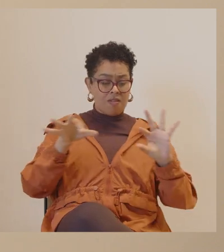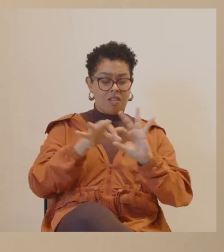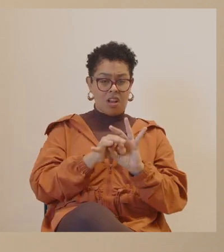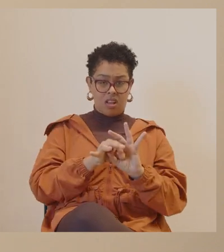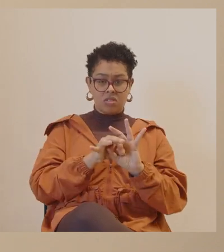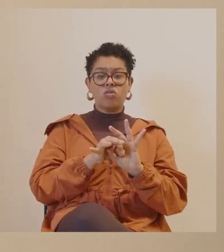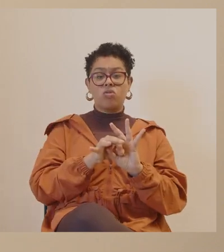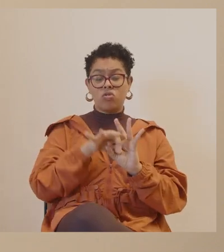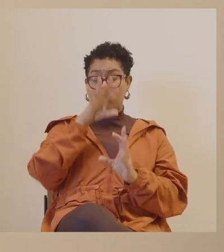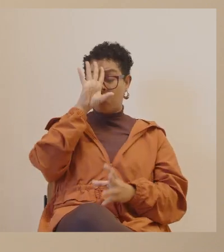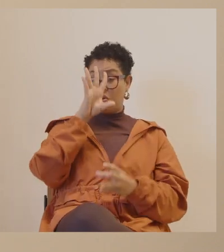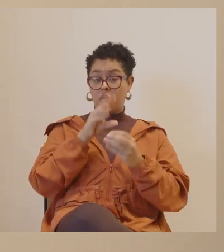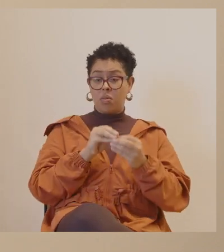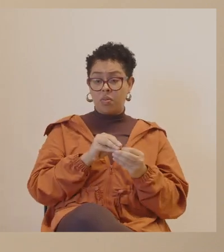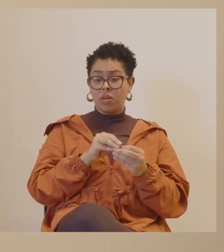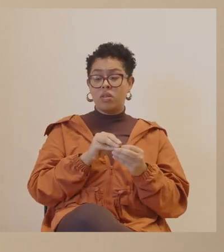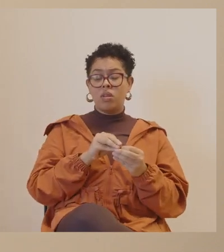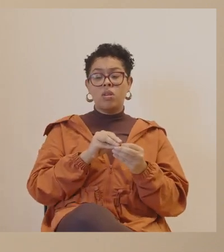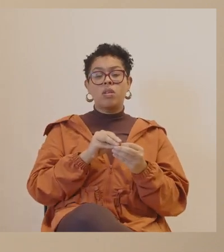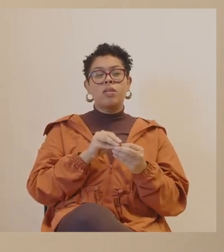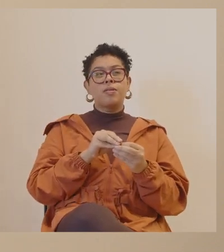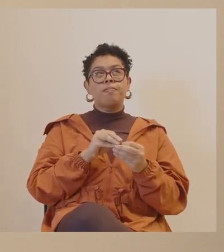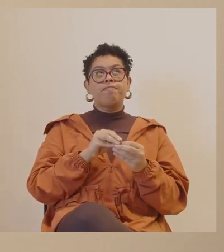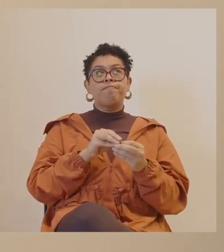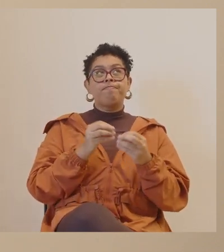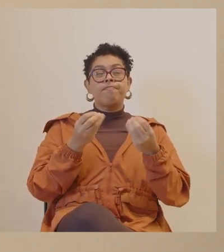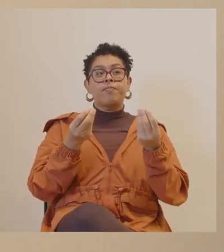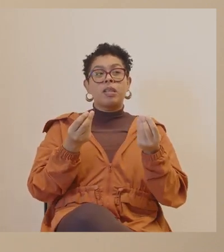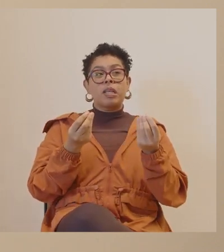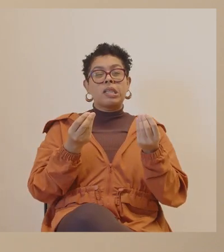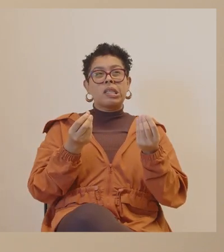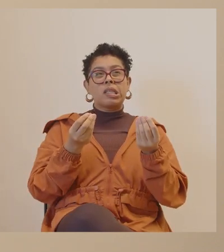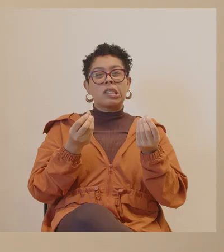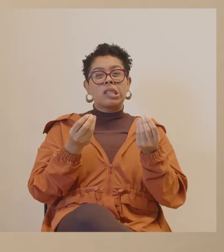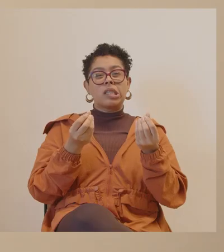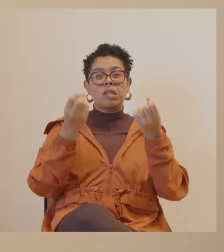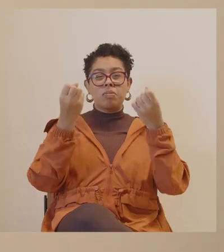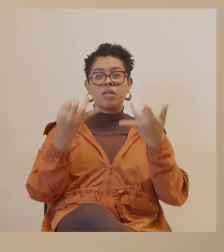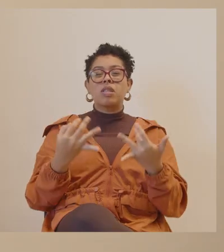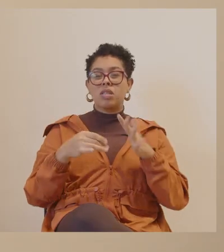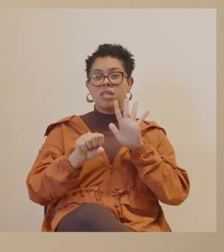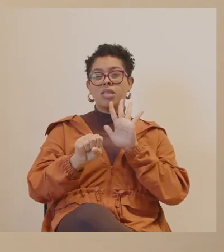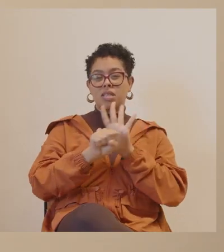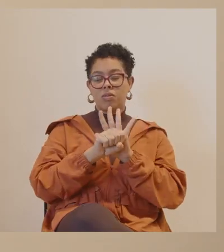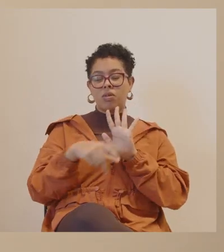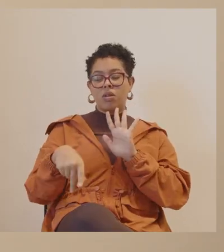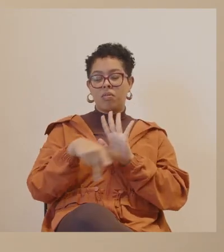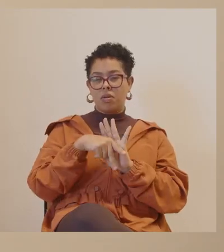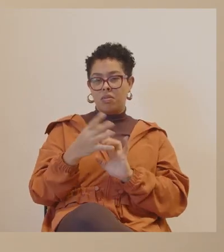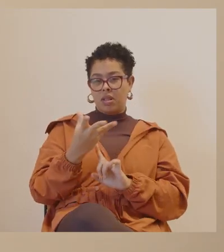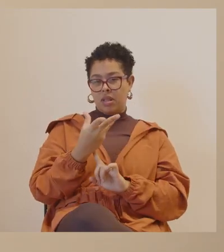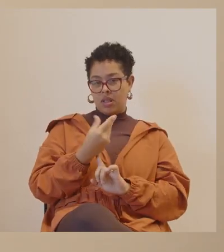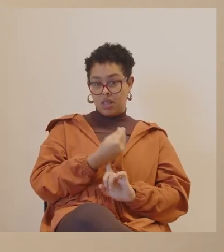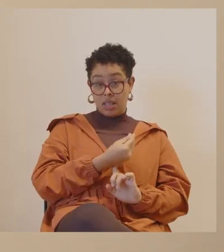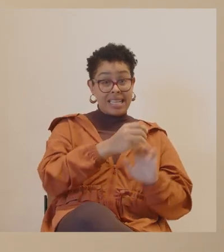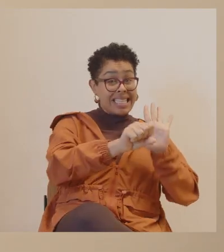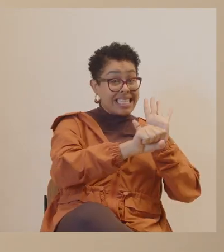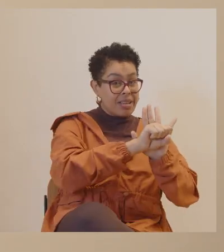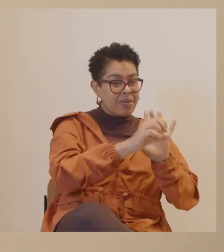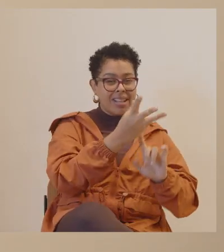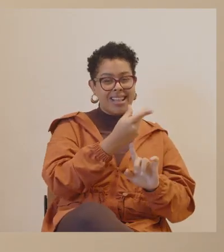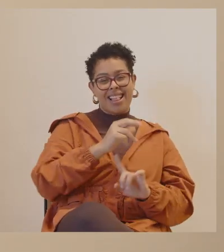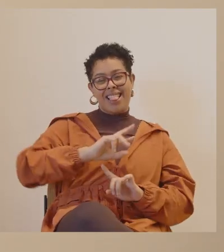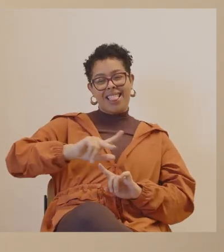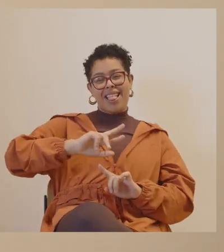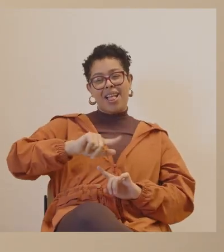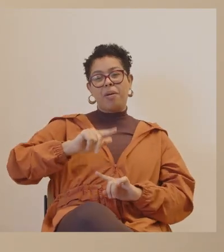de uma leitura, como é que se diz, simbolista dessas obras, não mais impressionista, né?